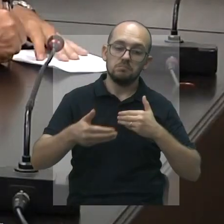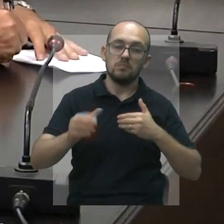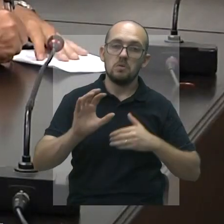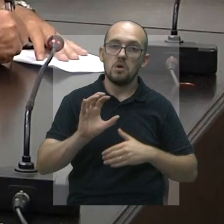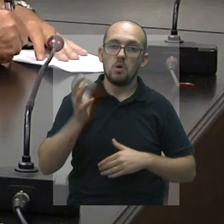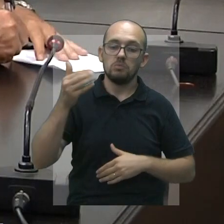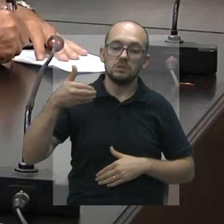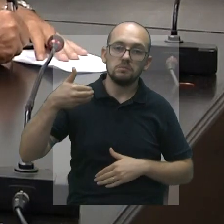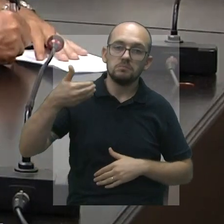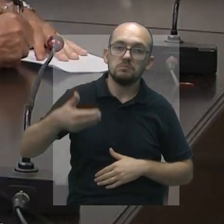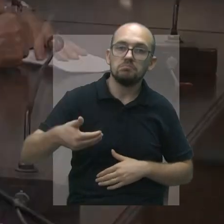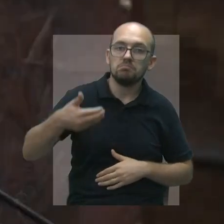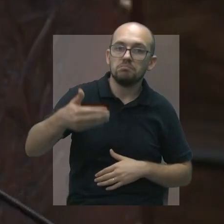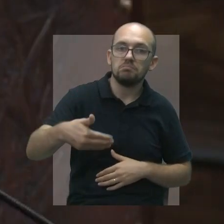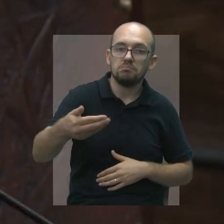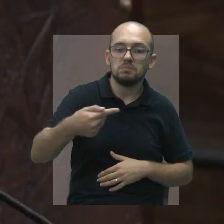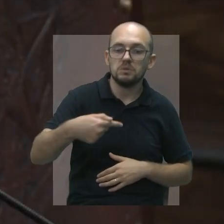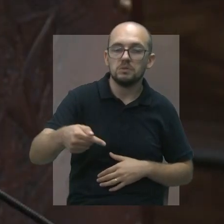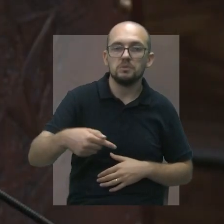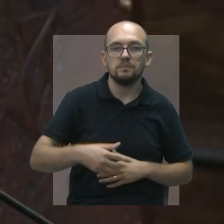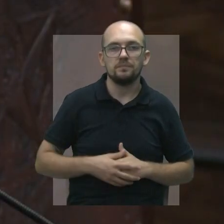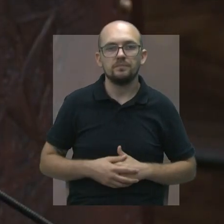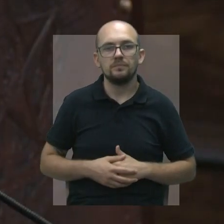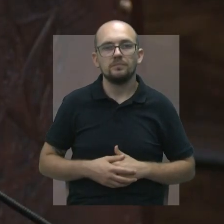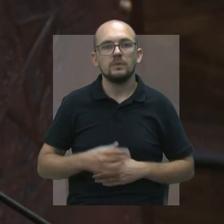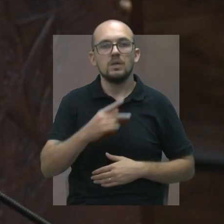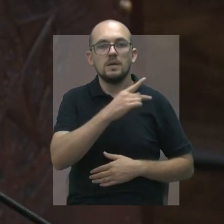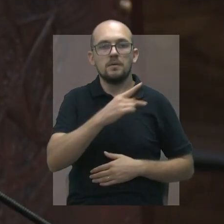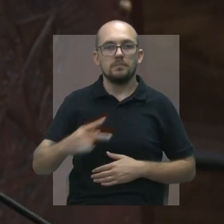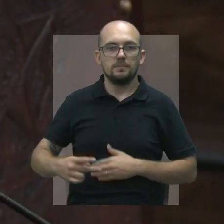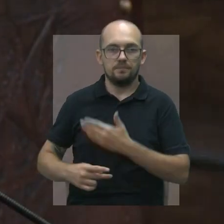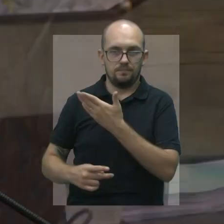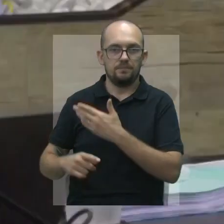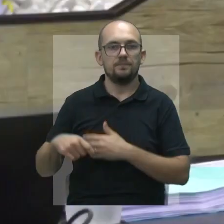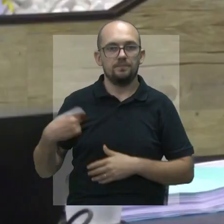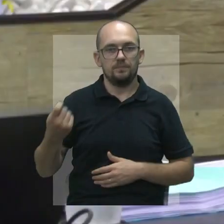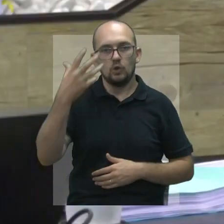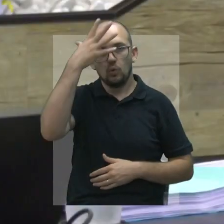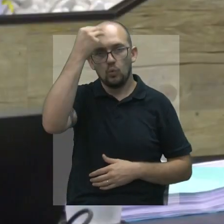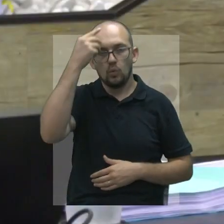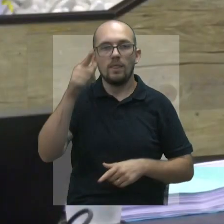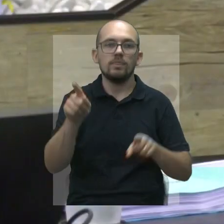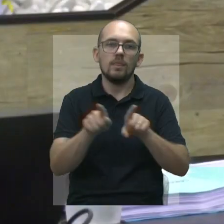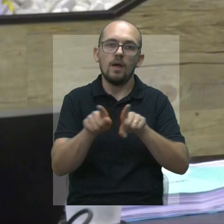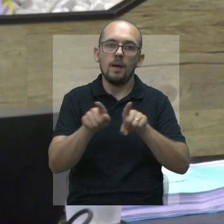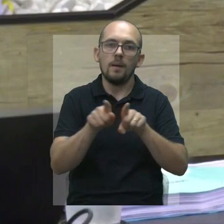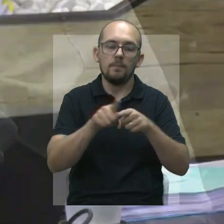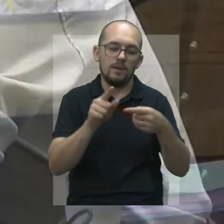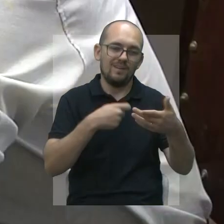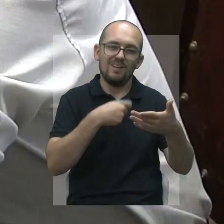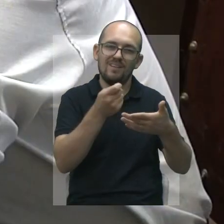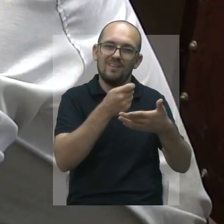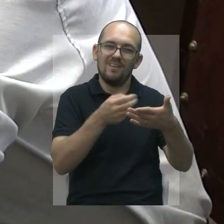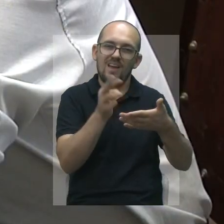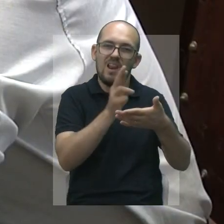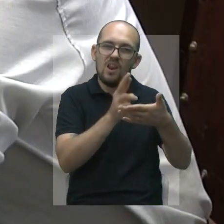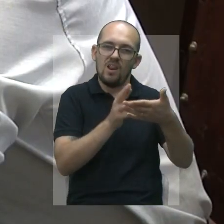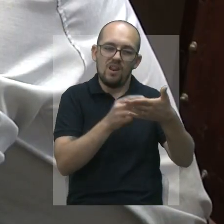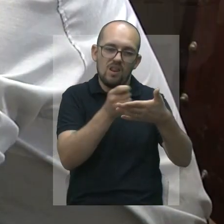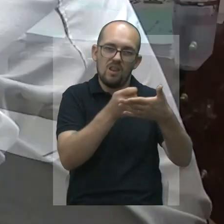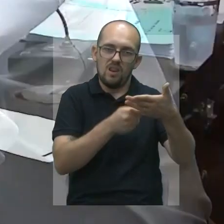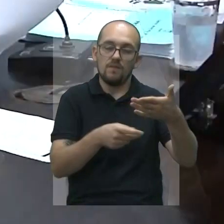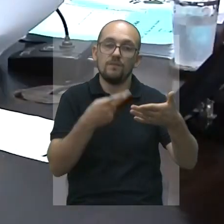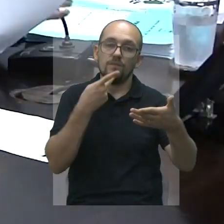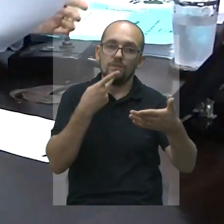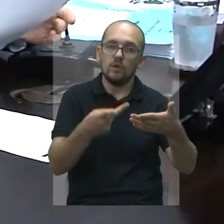nas próximas sessões. O presidente da comissão, o vereador Lucas Flores, também indicou no relatório que o processo de